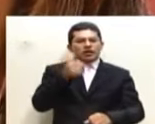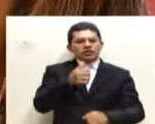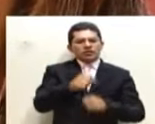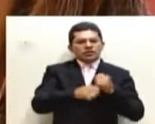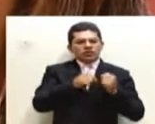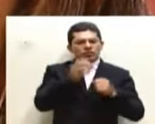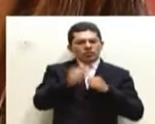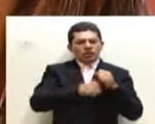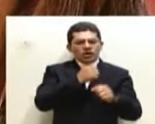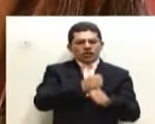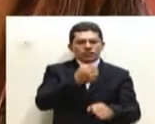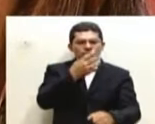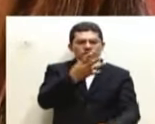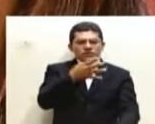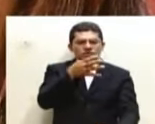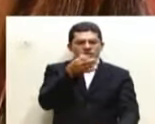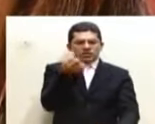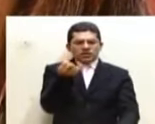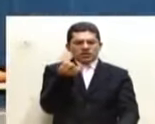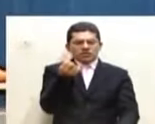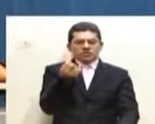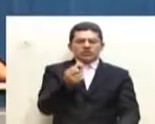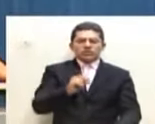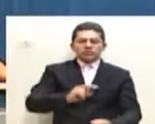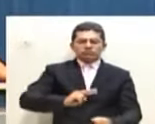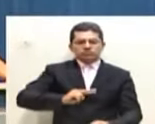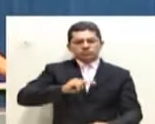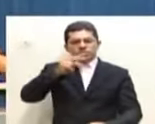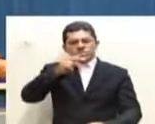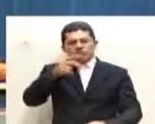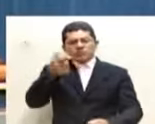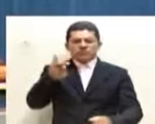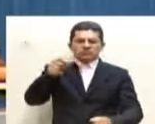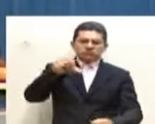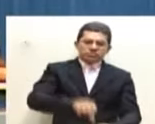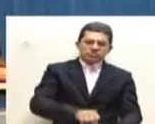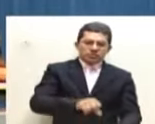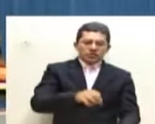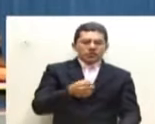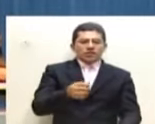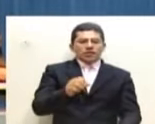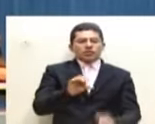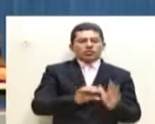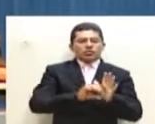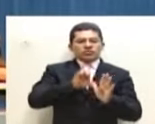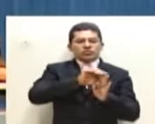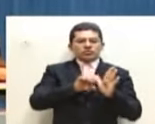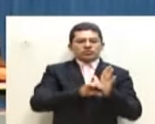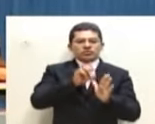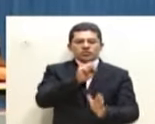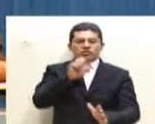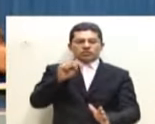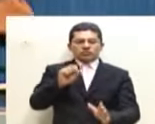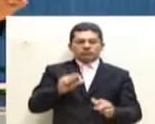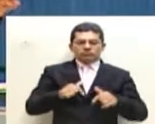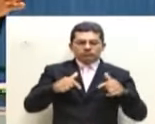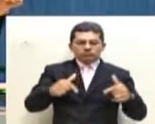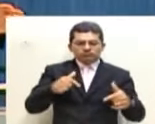importante, na era Vargas um retrocesso, na ditadura um retrocesso, na Constituição de 88 um avanço importante. E nós